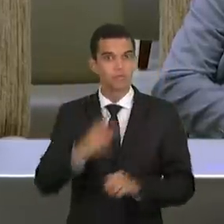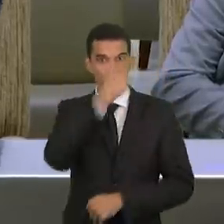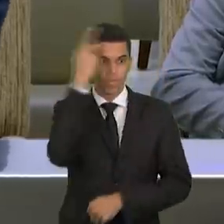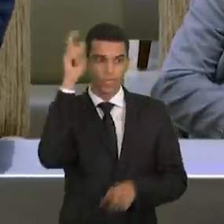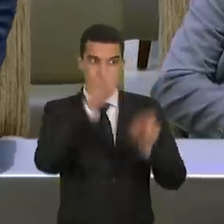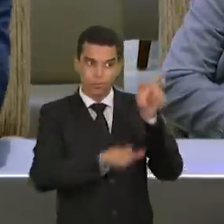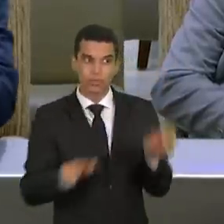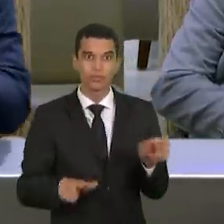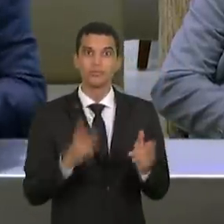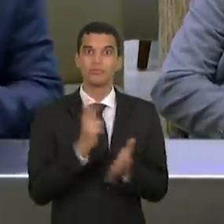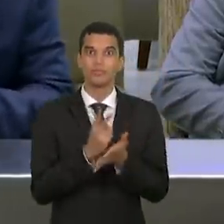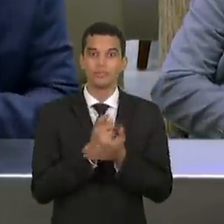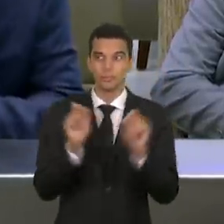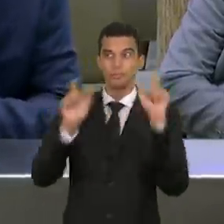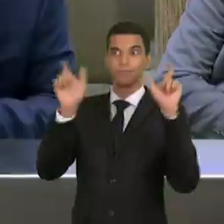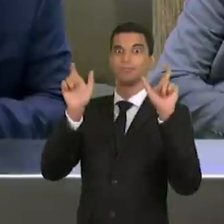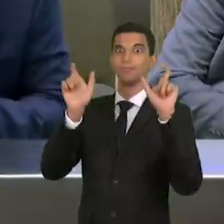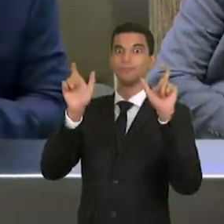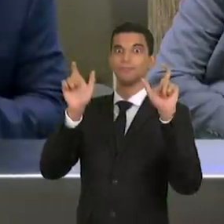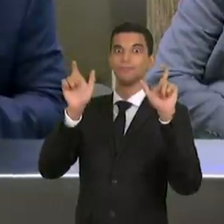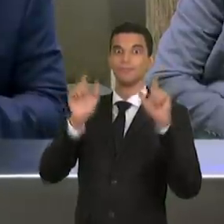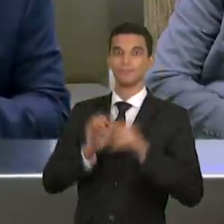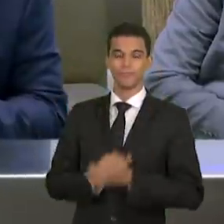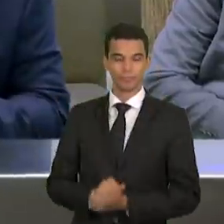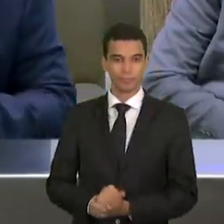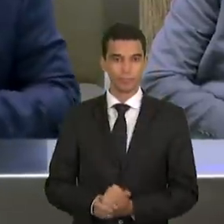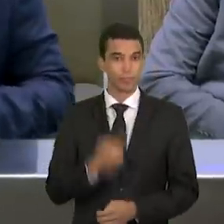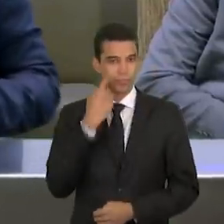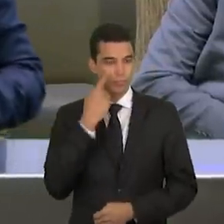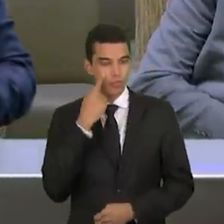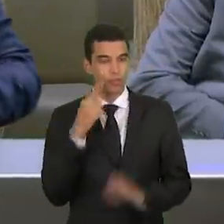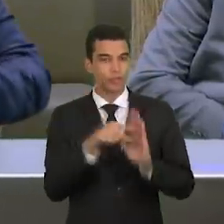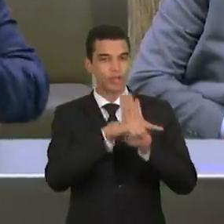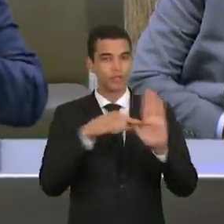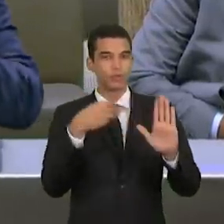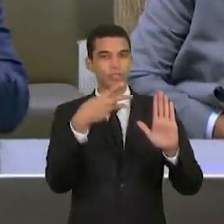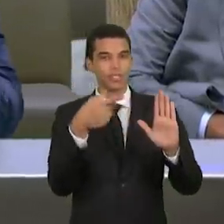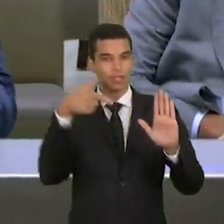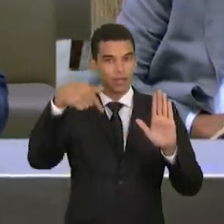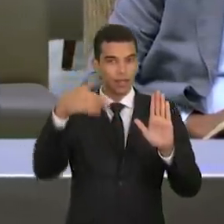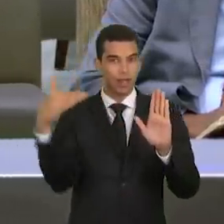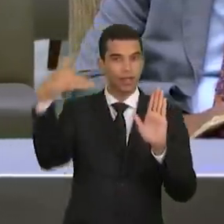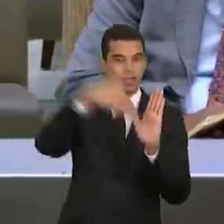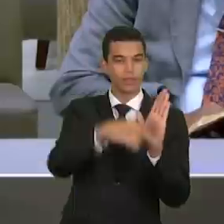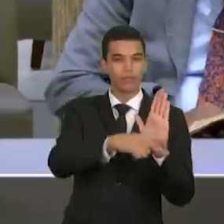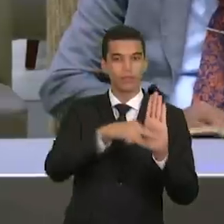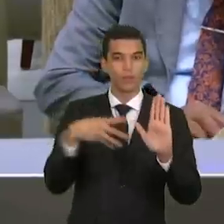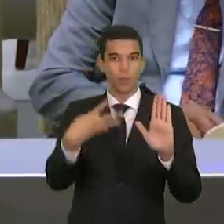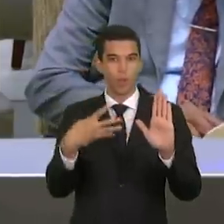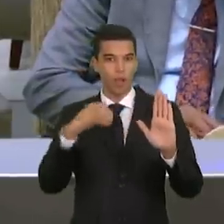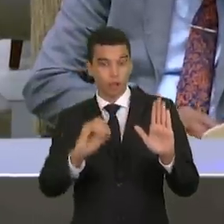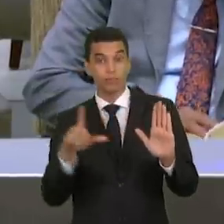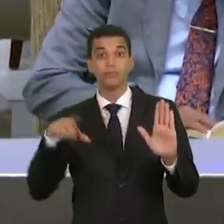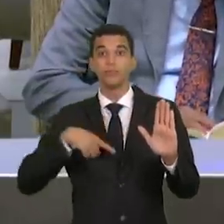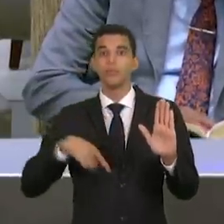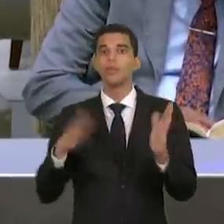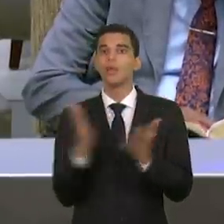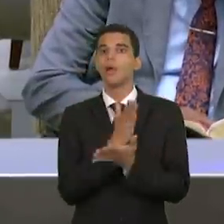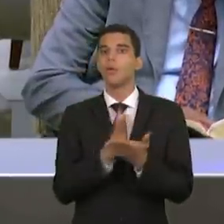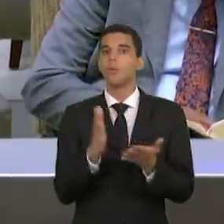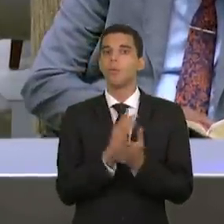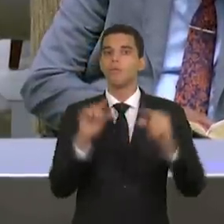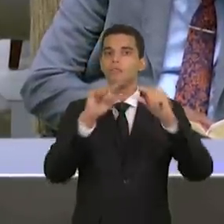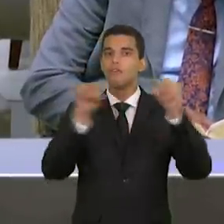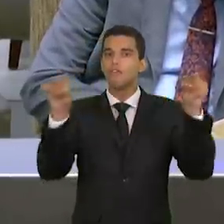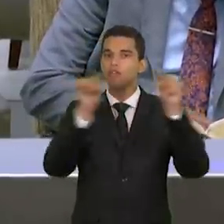vigilantes. Vejam que do 37 ao 40 há inclusive expressões que são